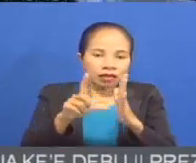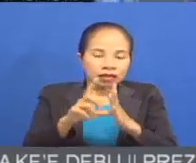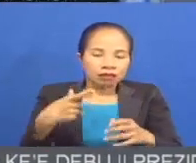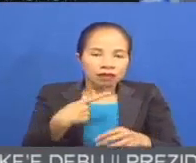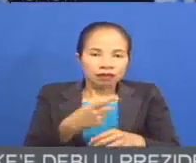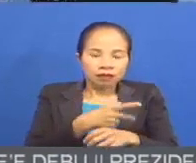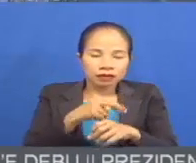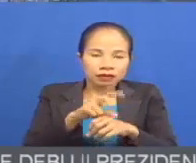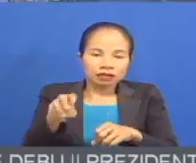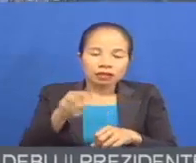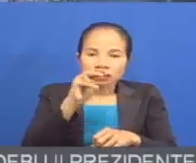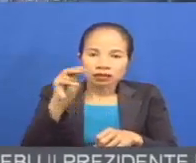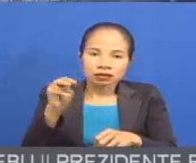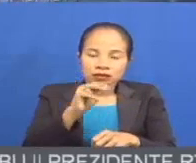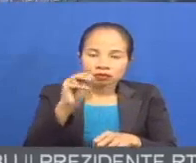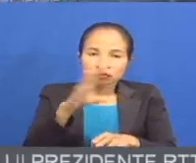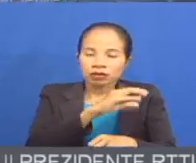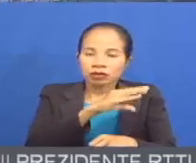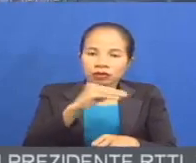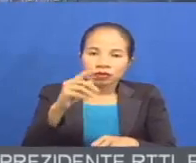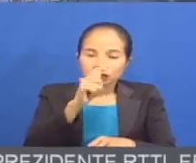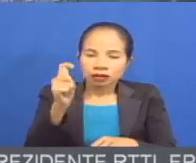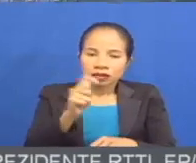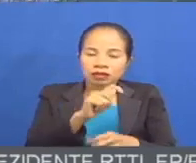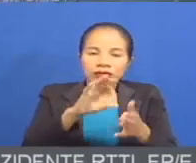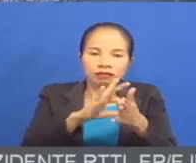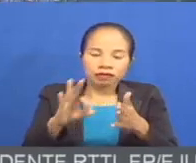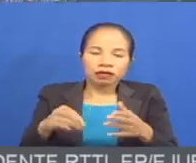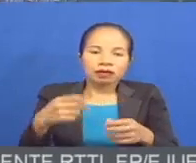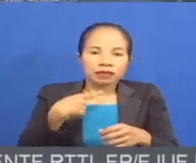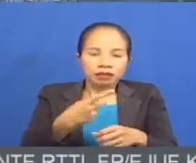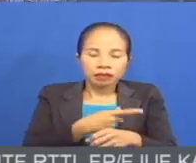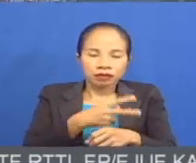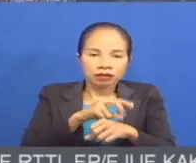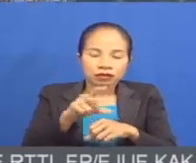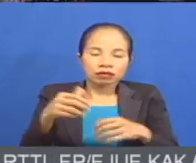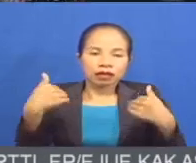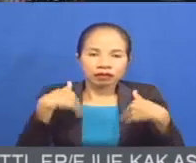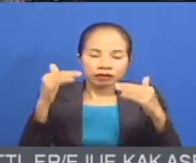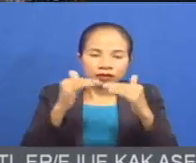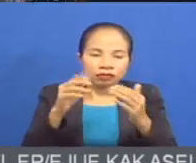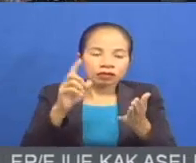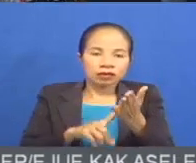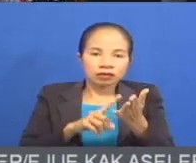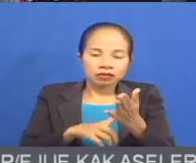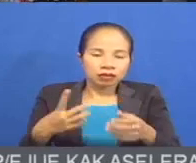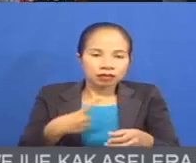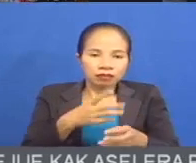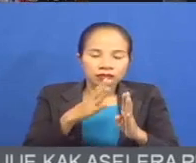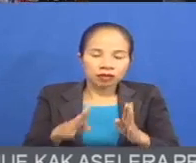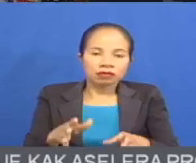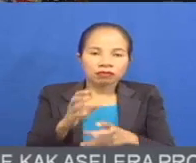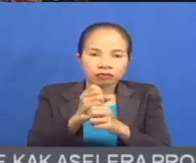Nacional, segunda no terça-feira, Parlamento Nacional e a sessão plenária, onde discute assunto Hiraknebe deputado recolha e